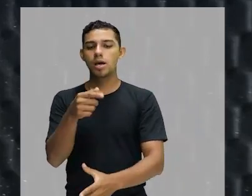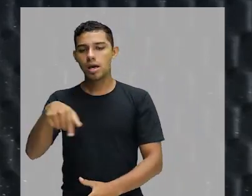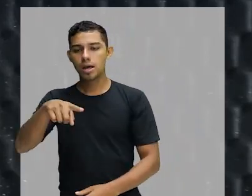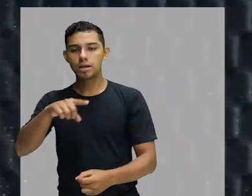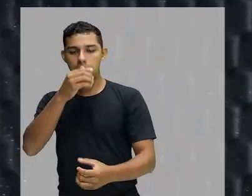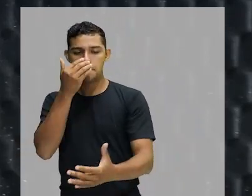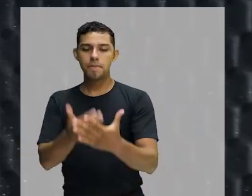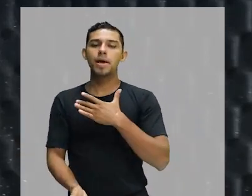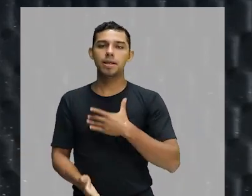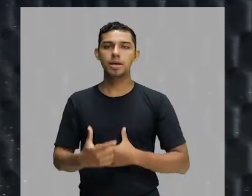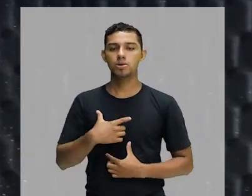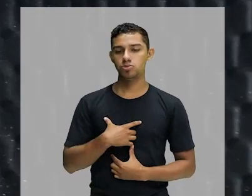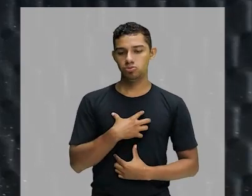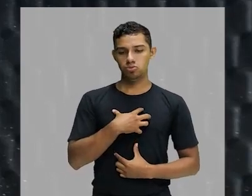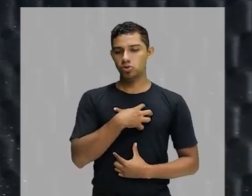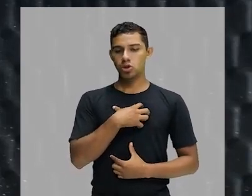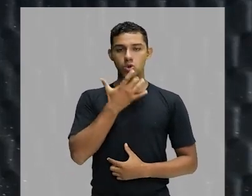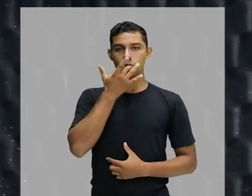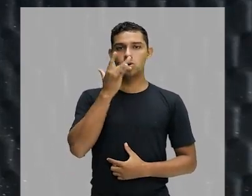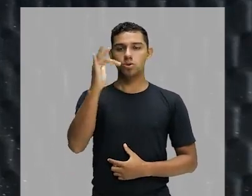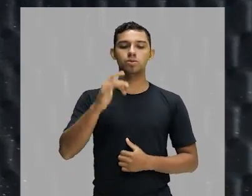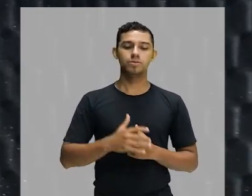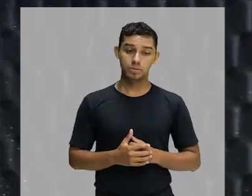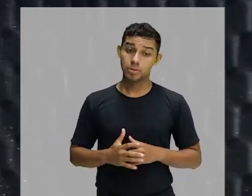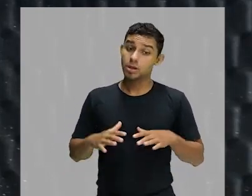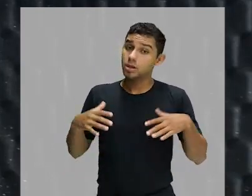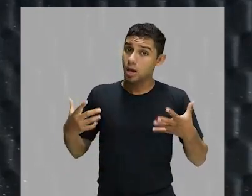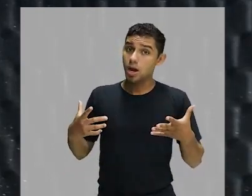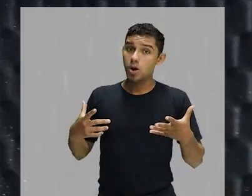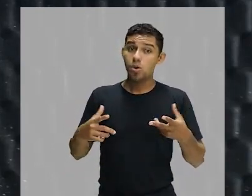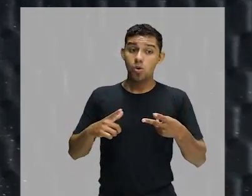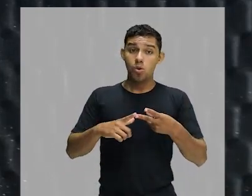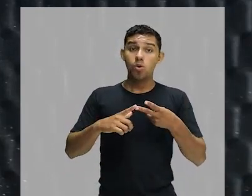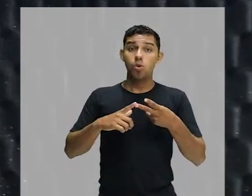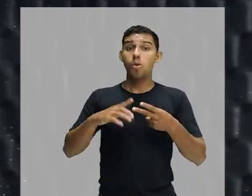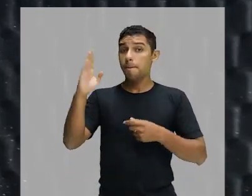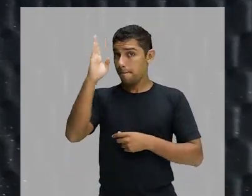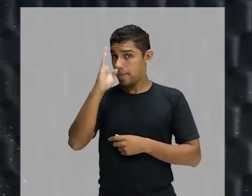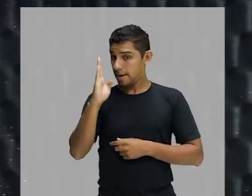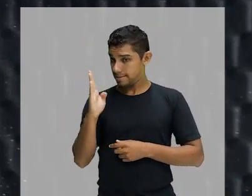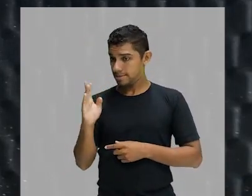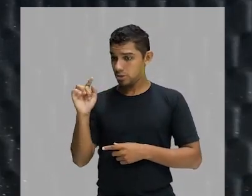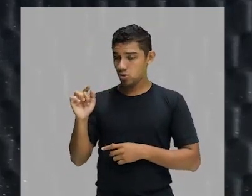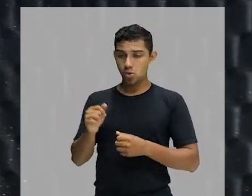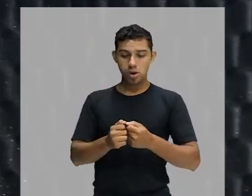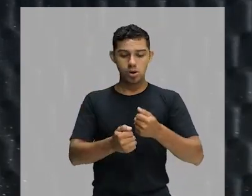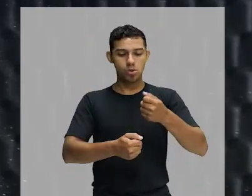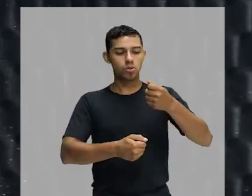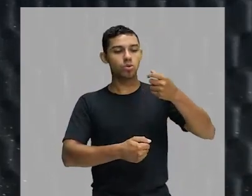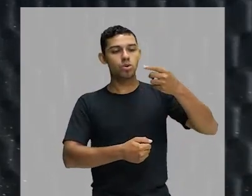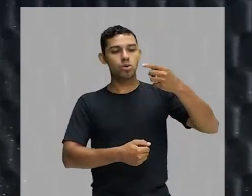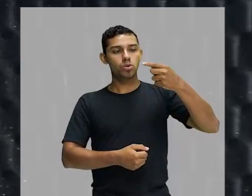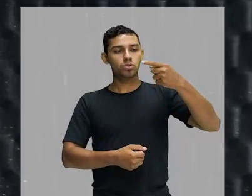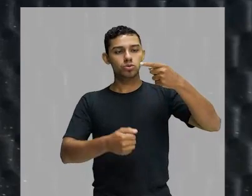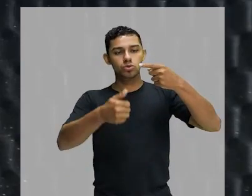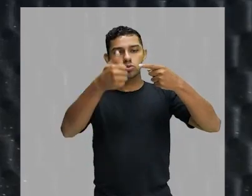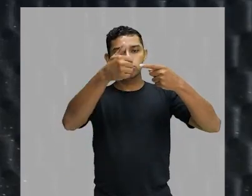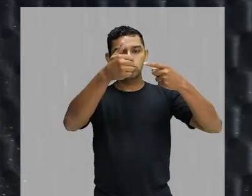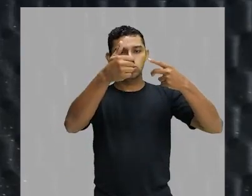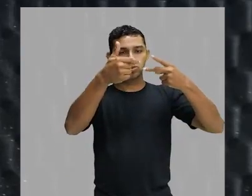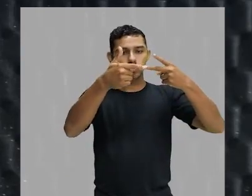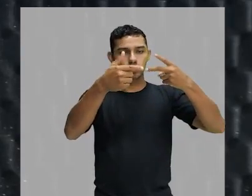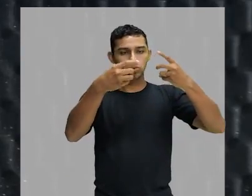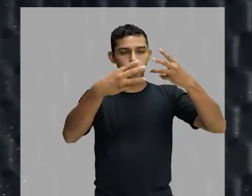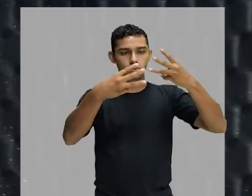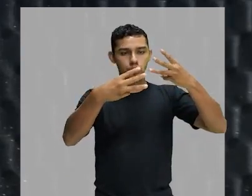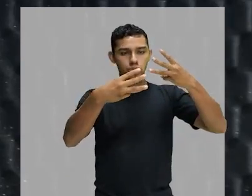a medalha. O bom foi que o Brasil, nesse revezamento, havia ficado em 4º lugar. Com a exclusão da Jamaica em